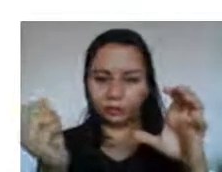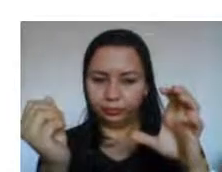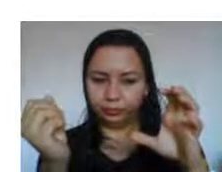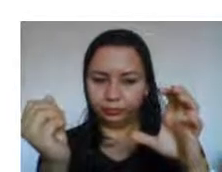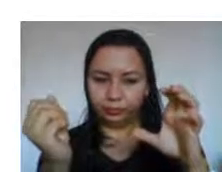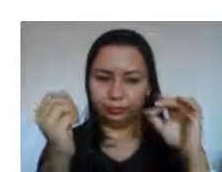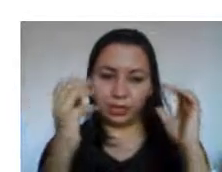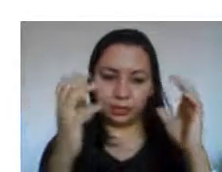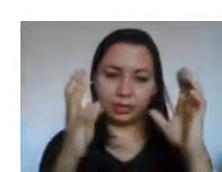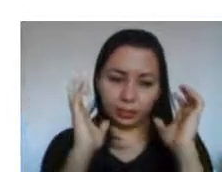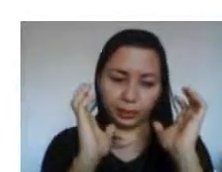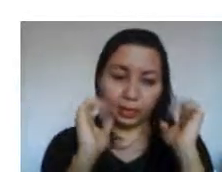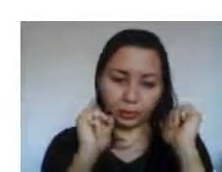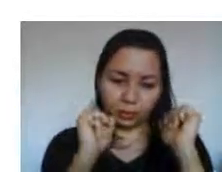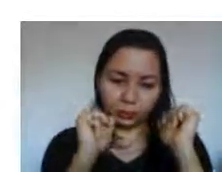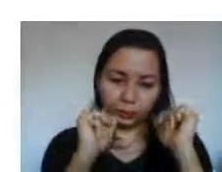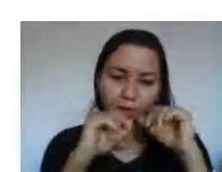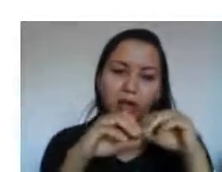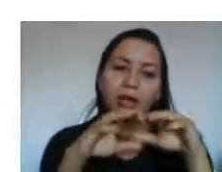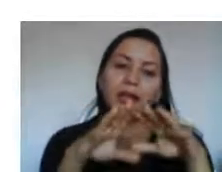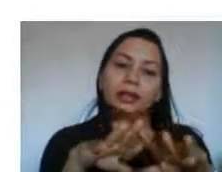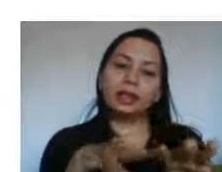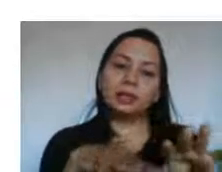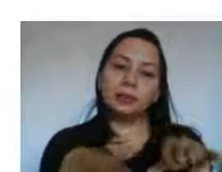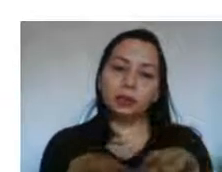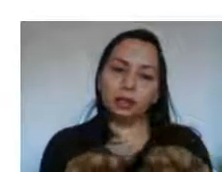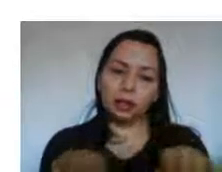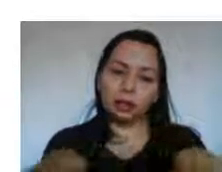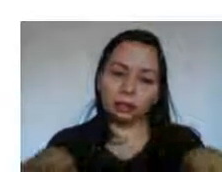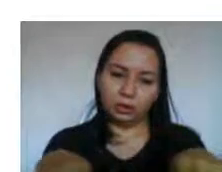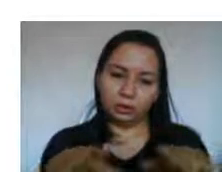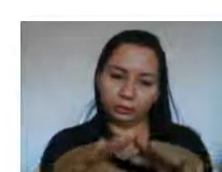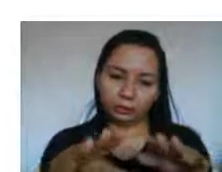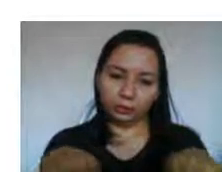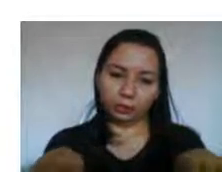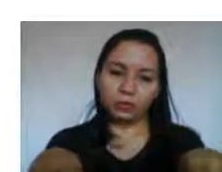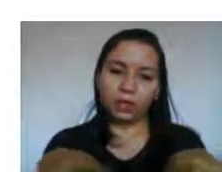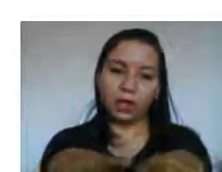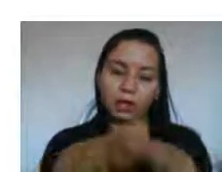estado desse ambientezinho. Nesse pontilhadozinho,